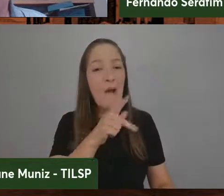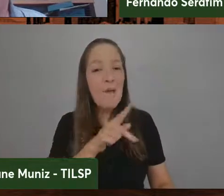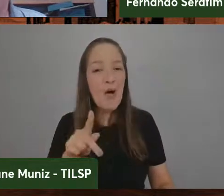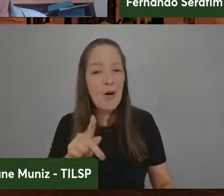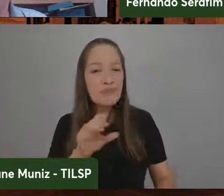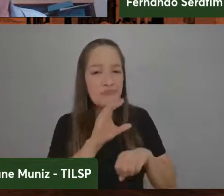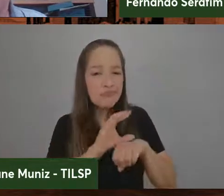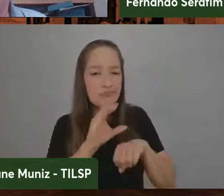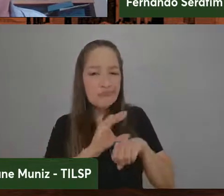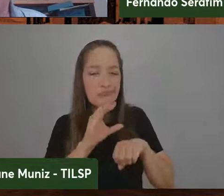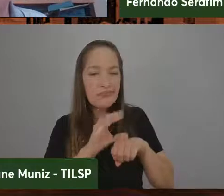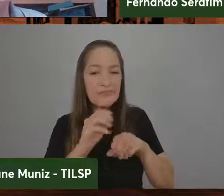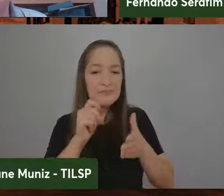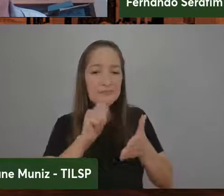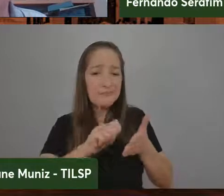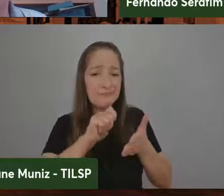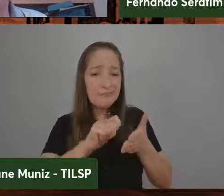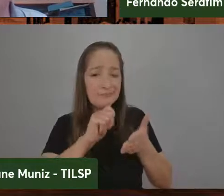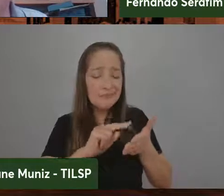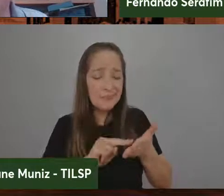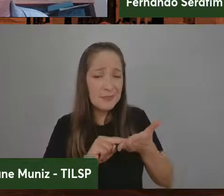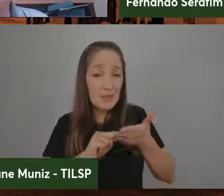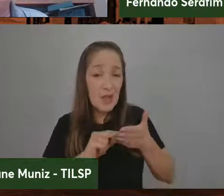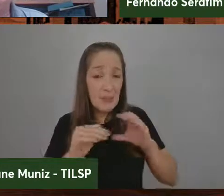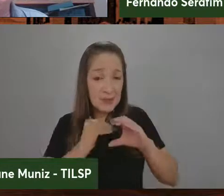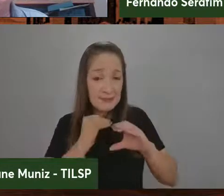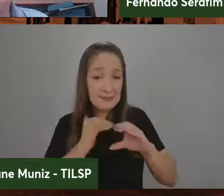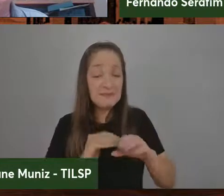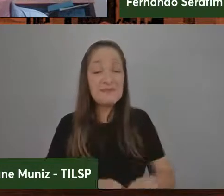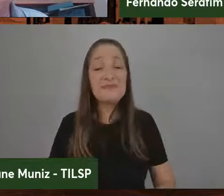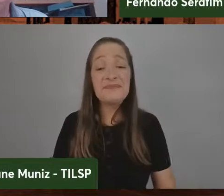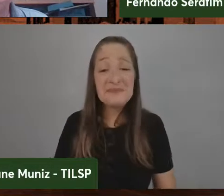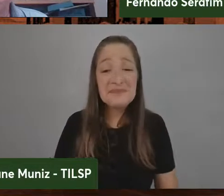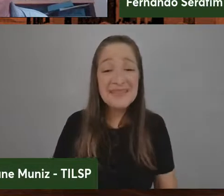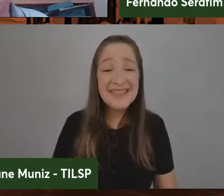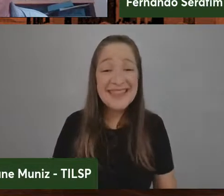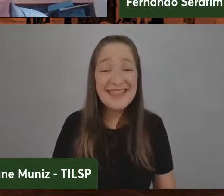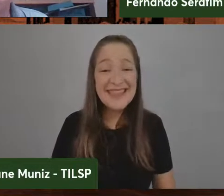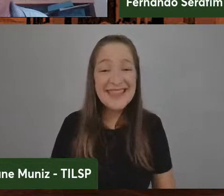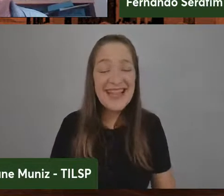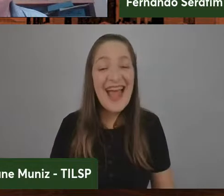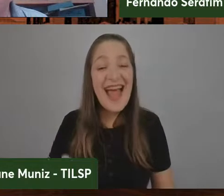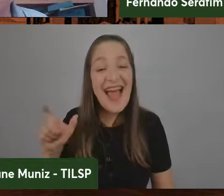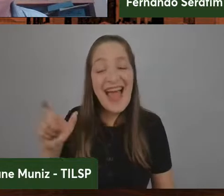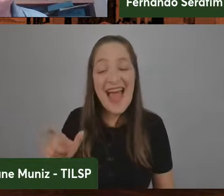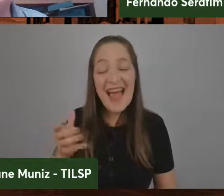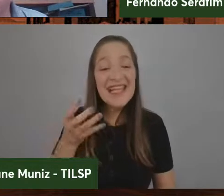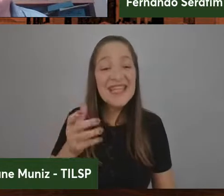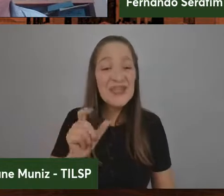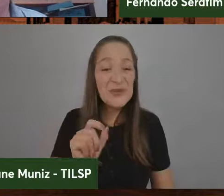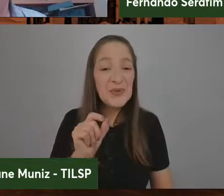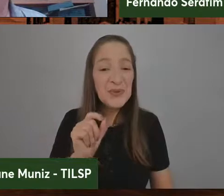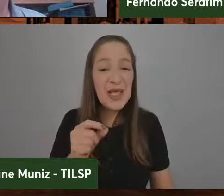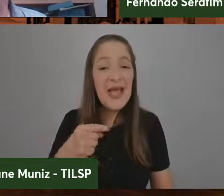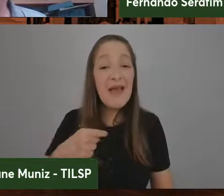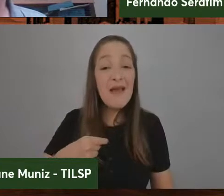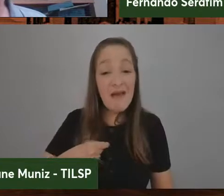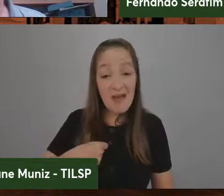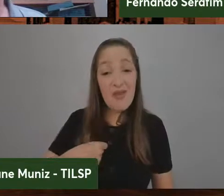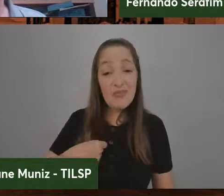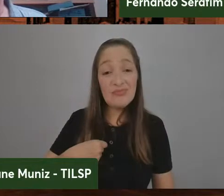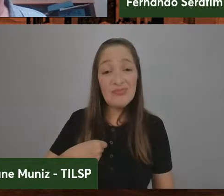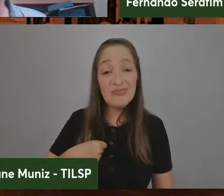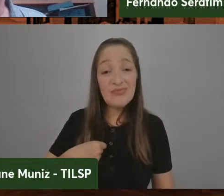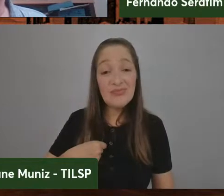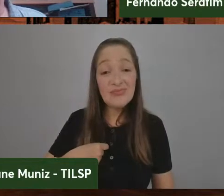escreveu, mandou uma mensagem. Ela queria que eu interferisse na resposta